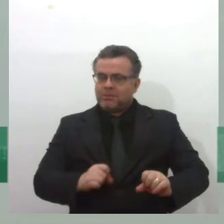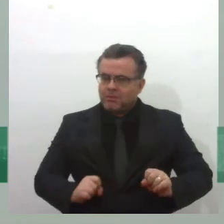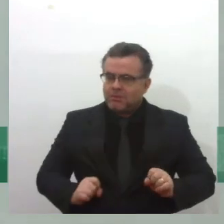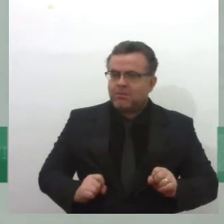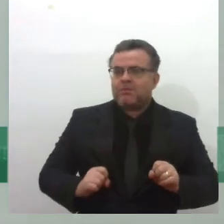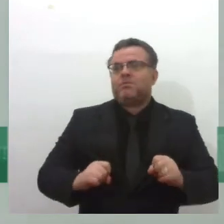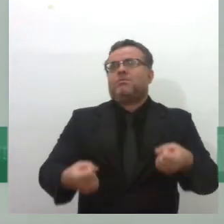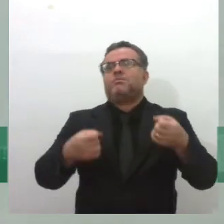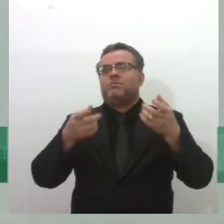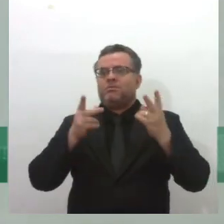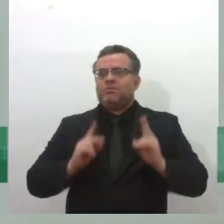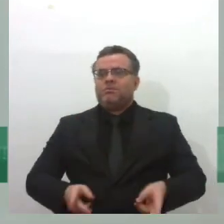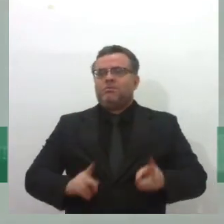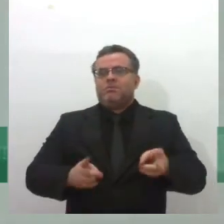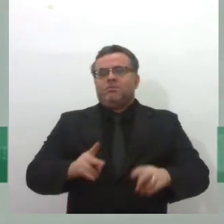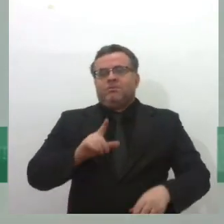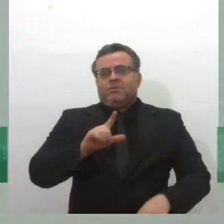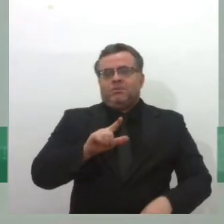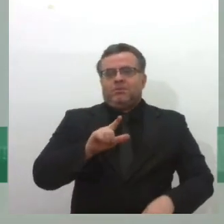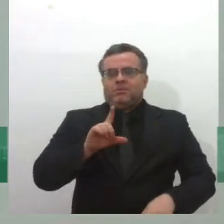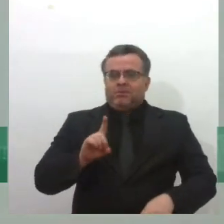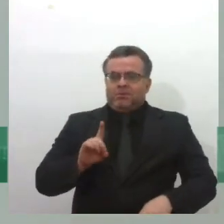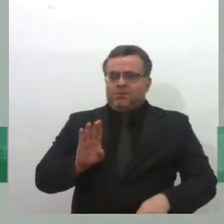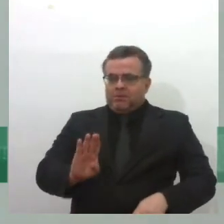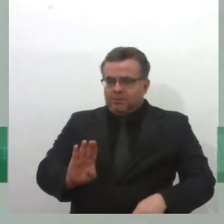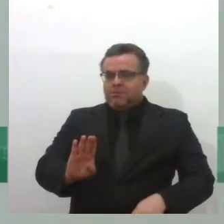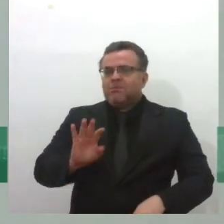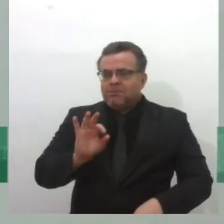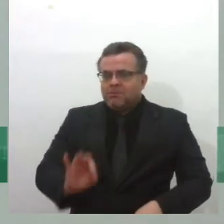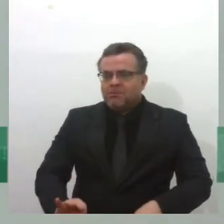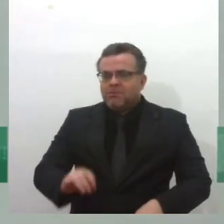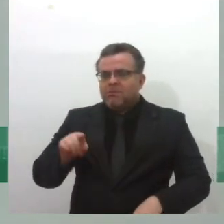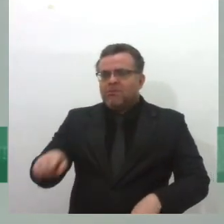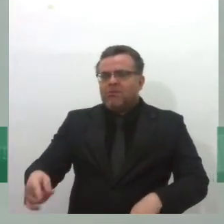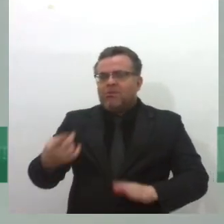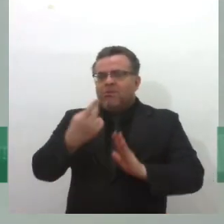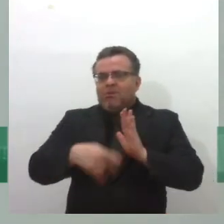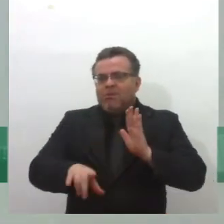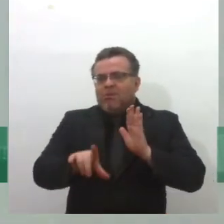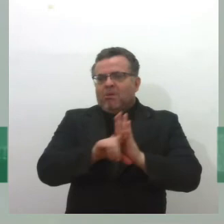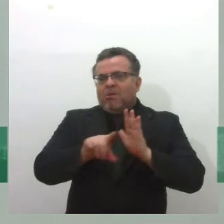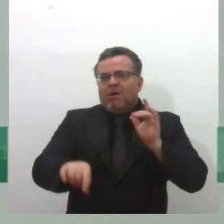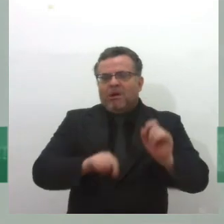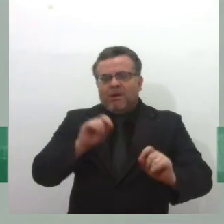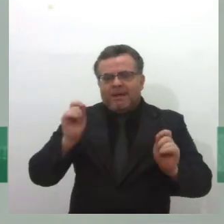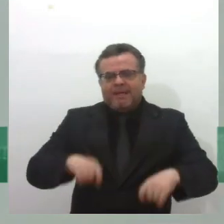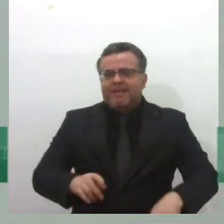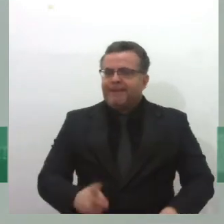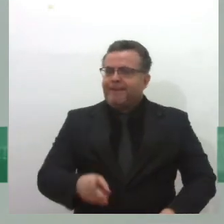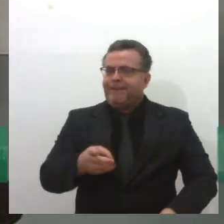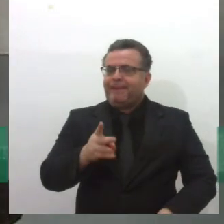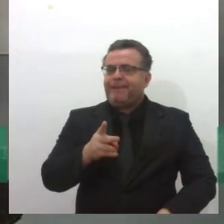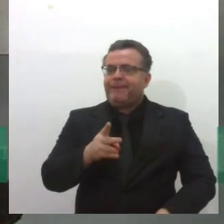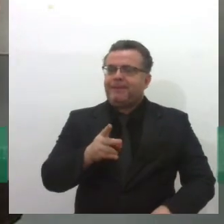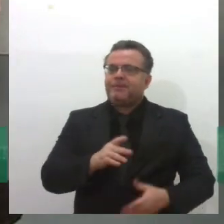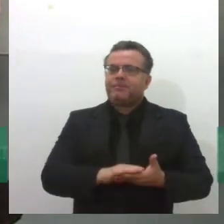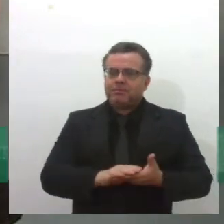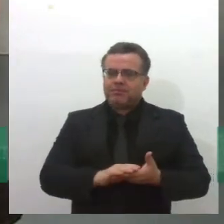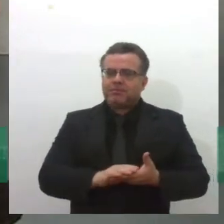na própria LDB, né, com esse projeto de lei que está sendo debatido.